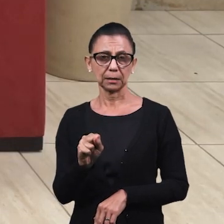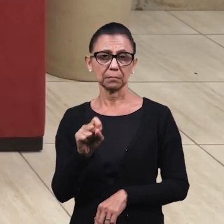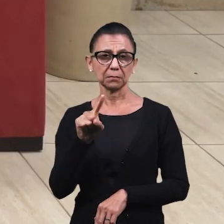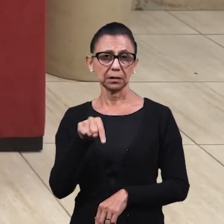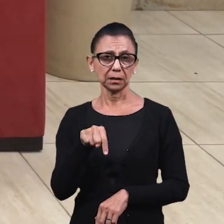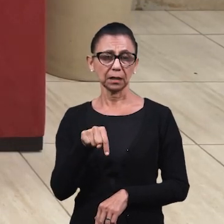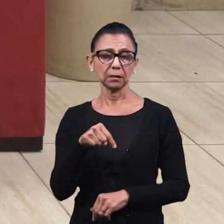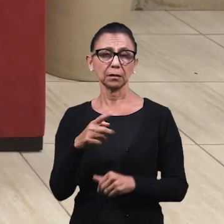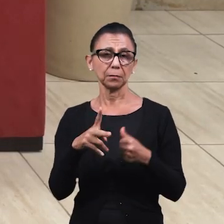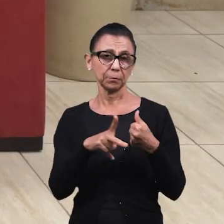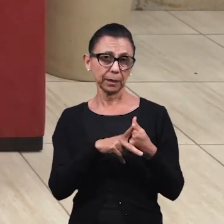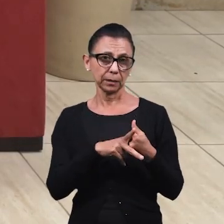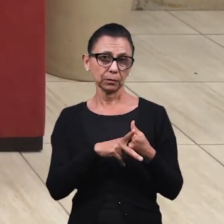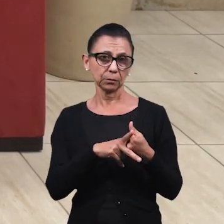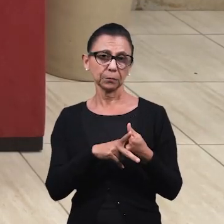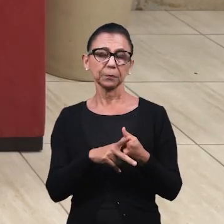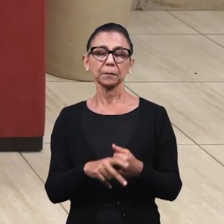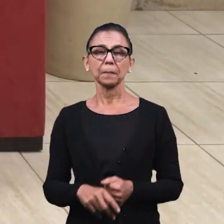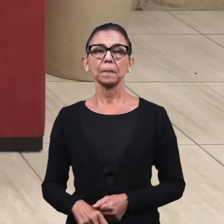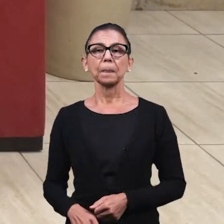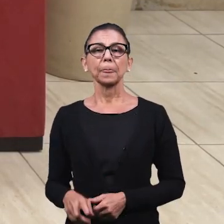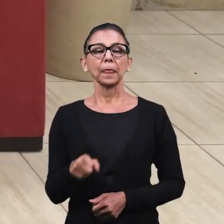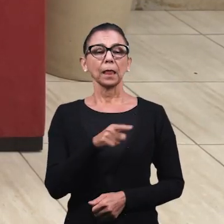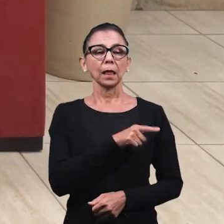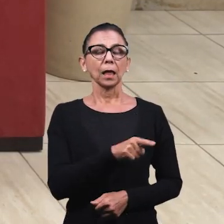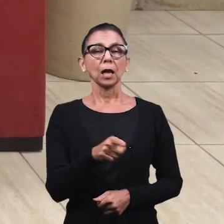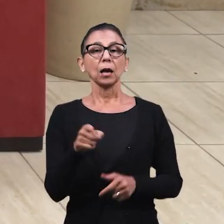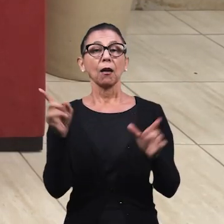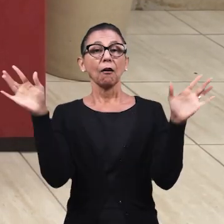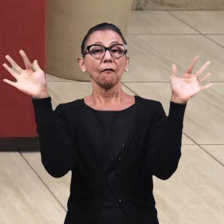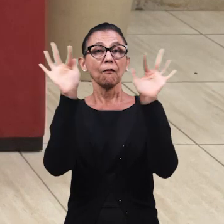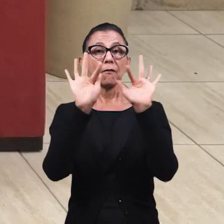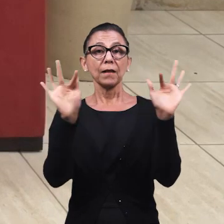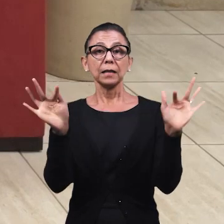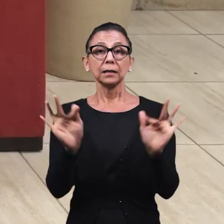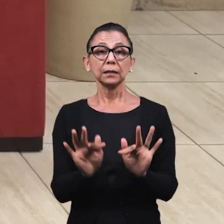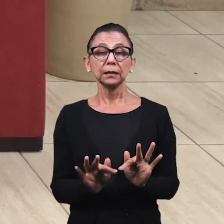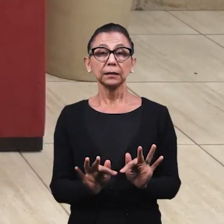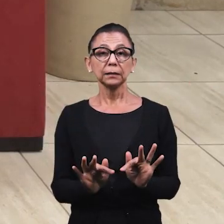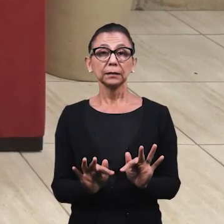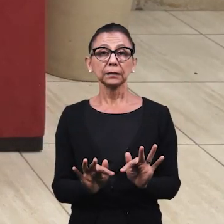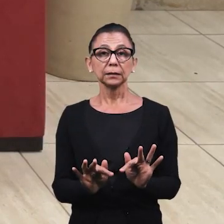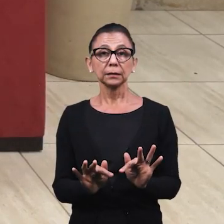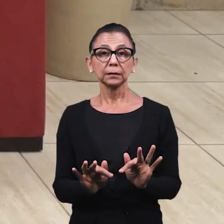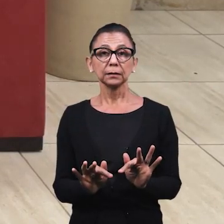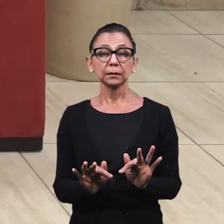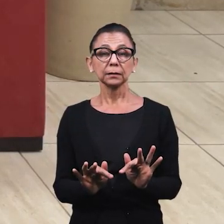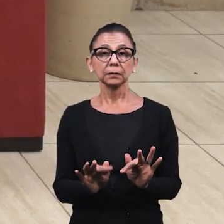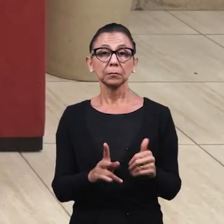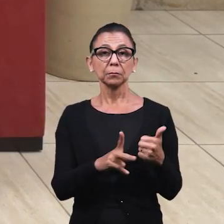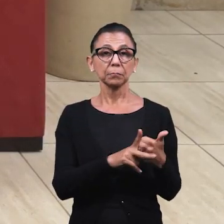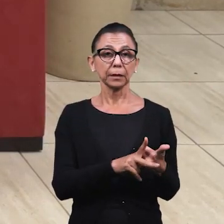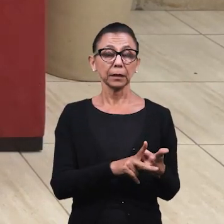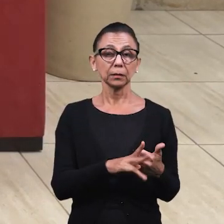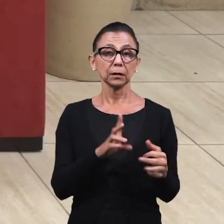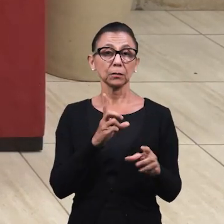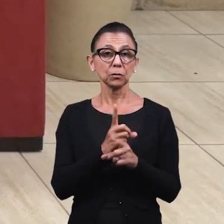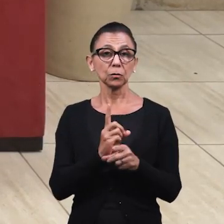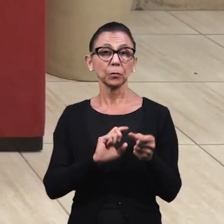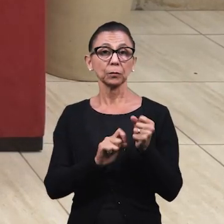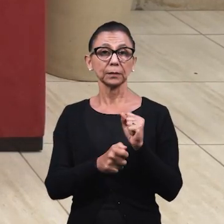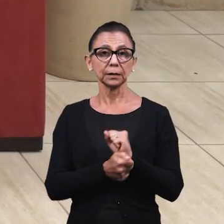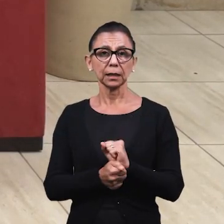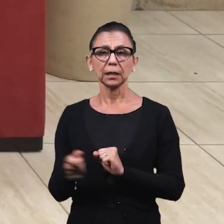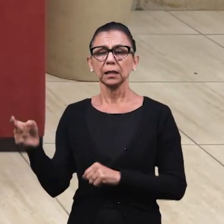somos bem-aventurados quando nós descobrimos a manifestação desse mistério. E